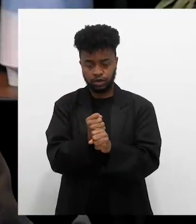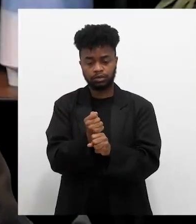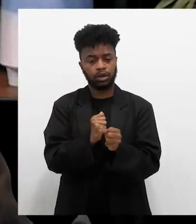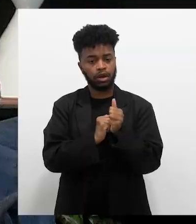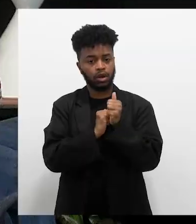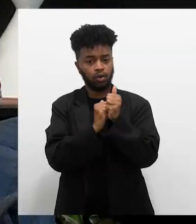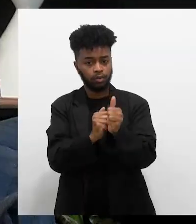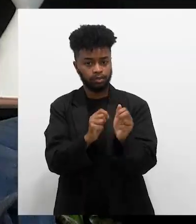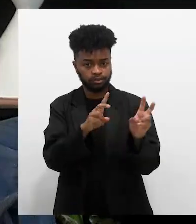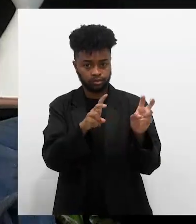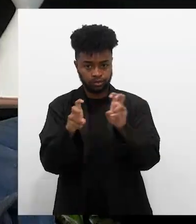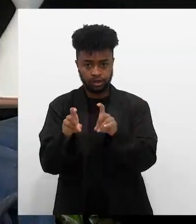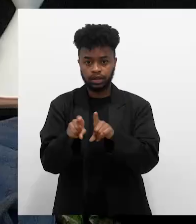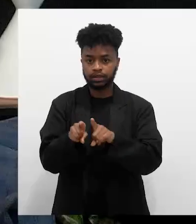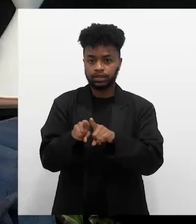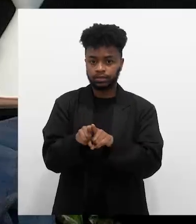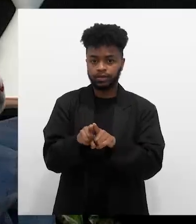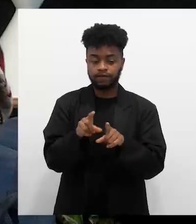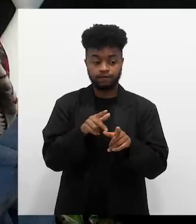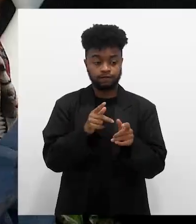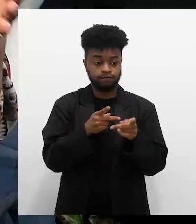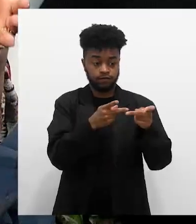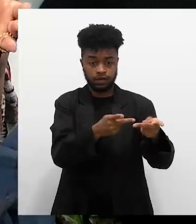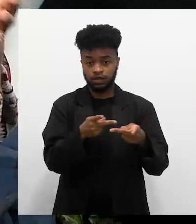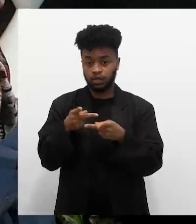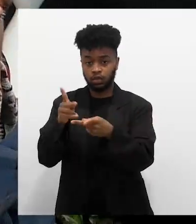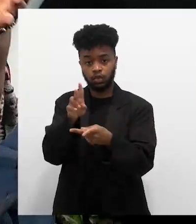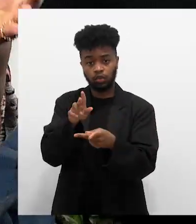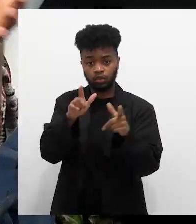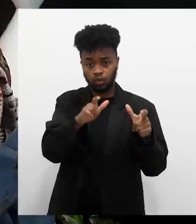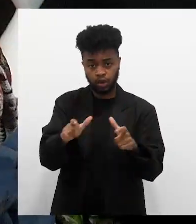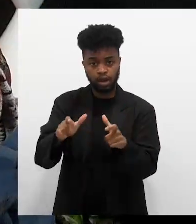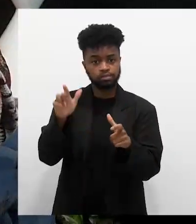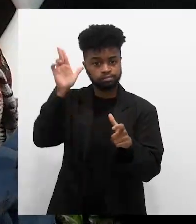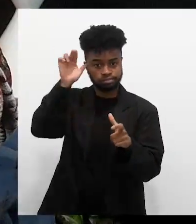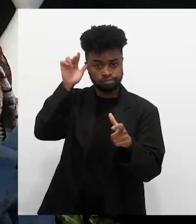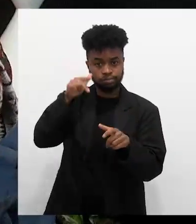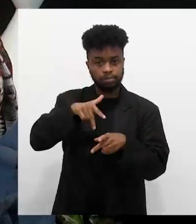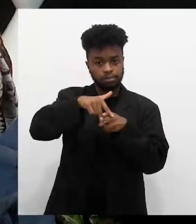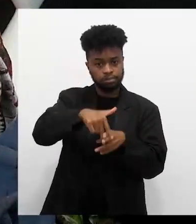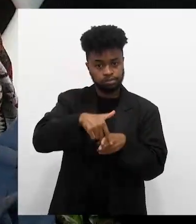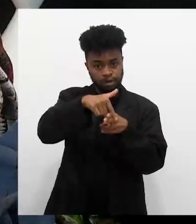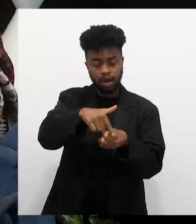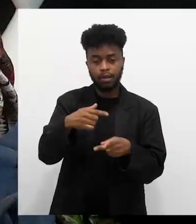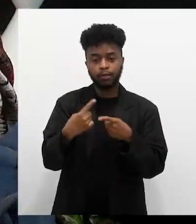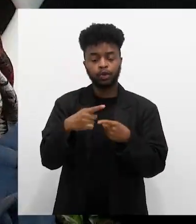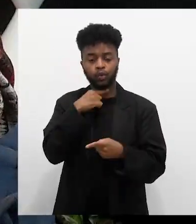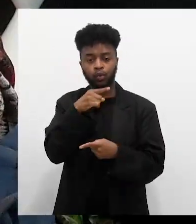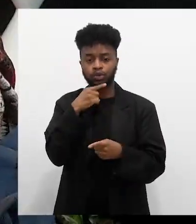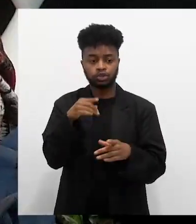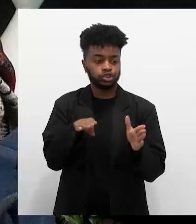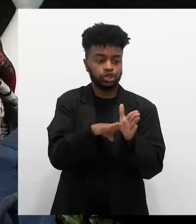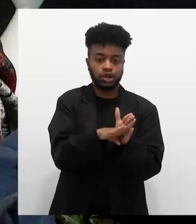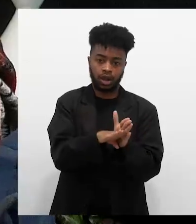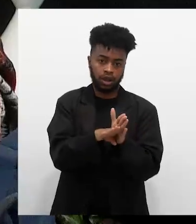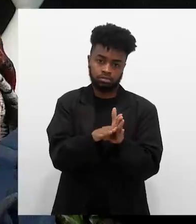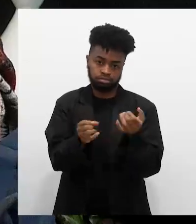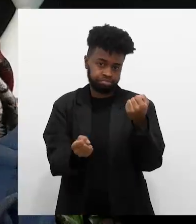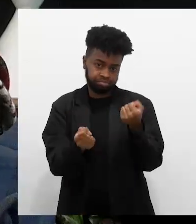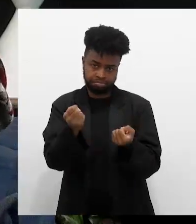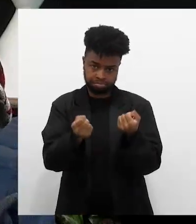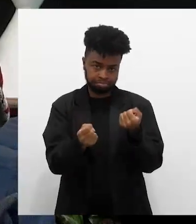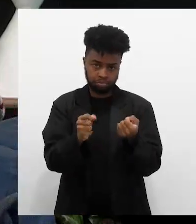aquilo, ele visitava os locais até a cavalo, porque não tinha como chegar. Perfeito. E aí ele vem